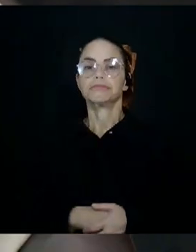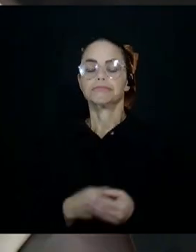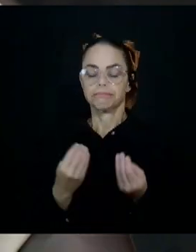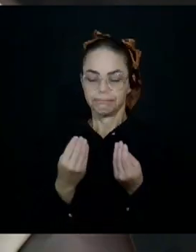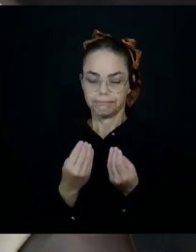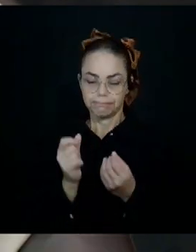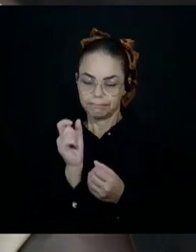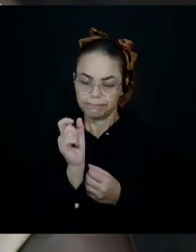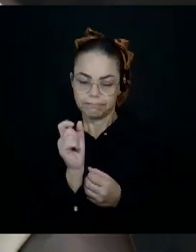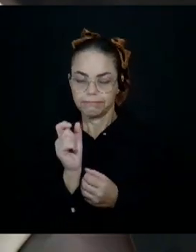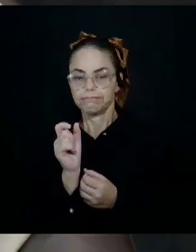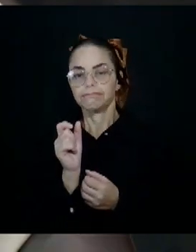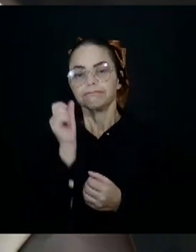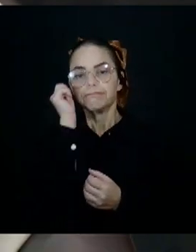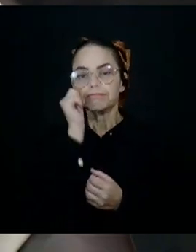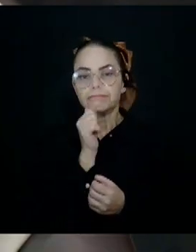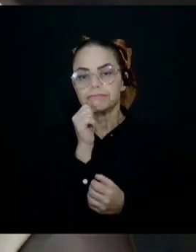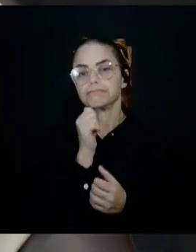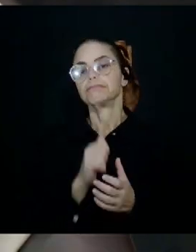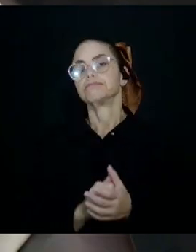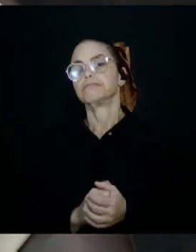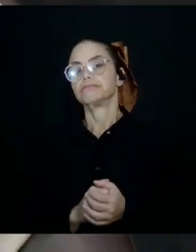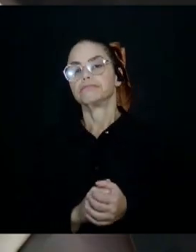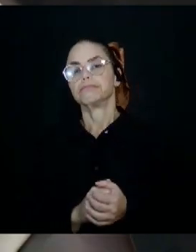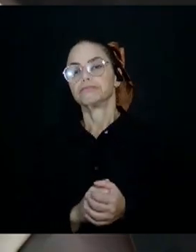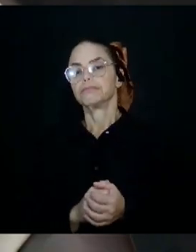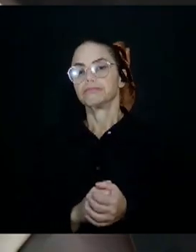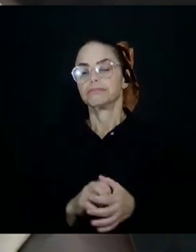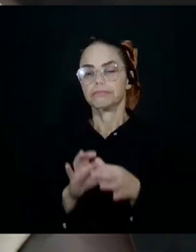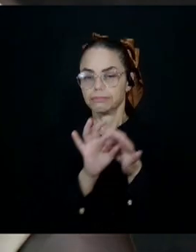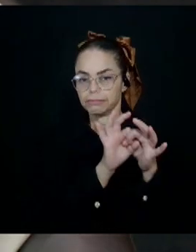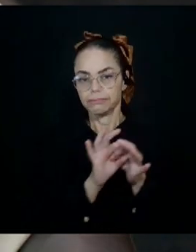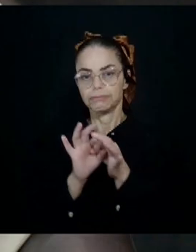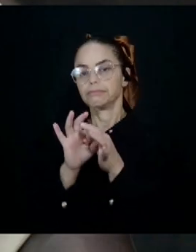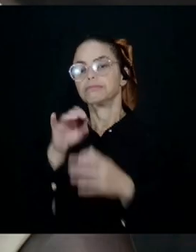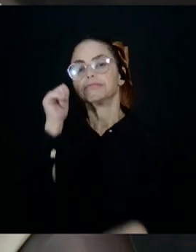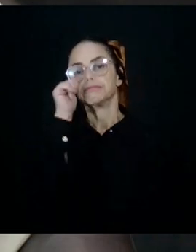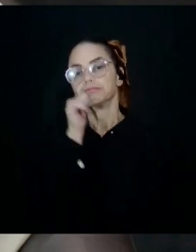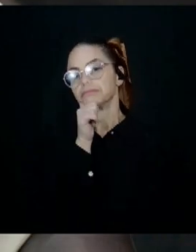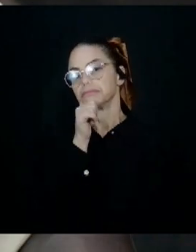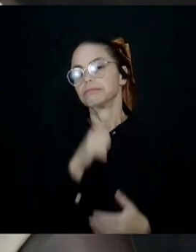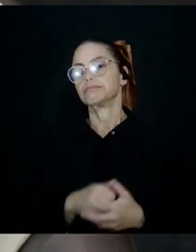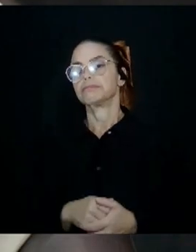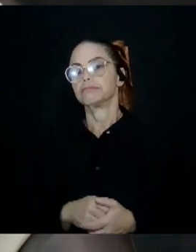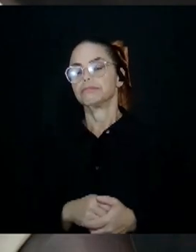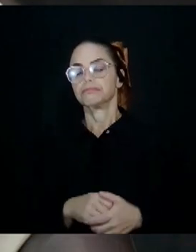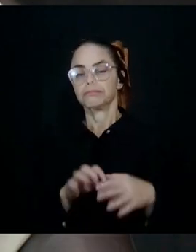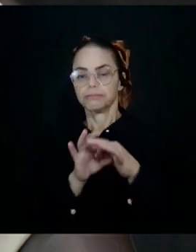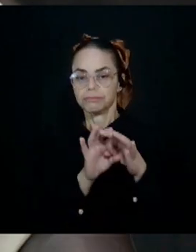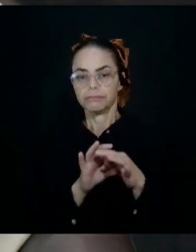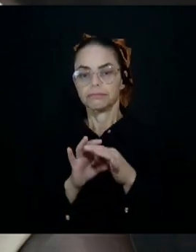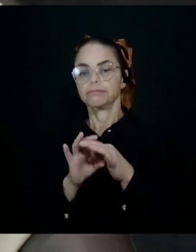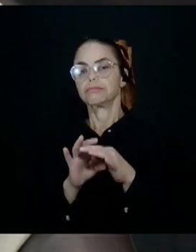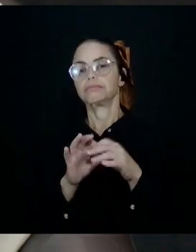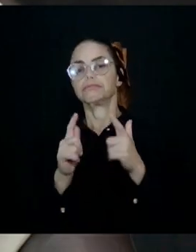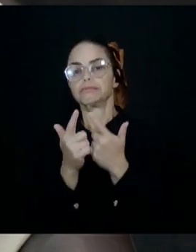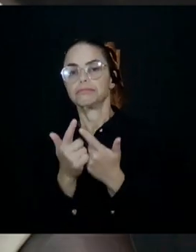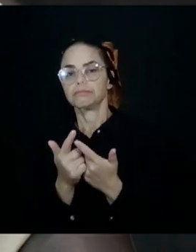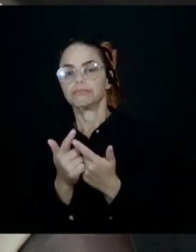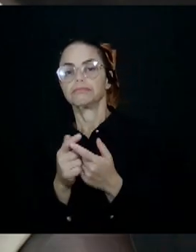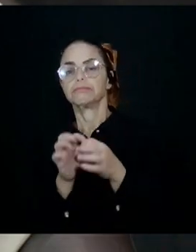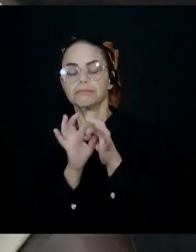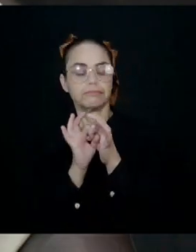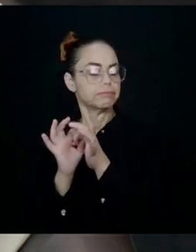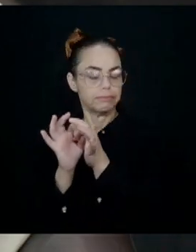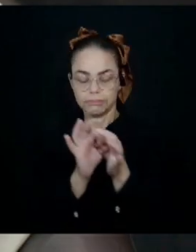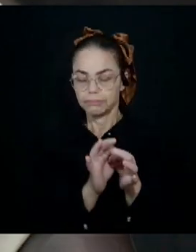feminino, né, da união das mulheres, Isso. né, das mulheres se unirem e se